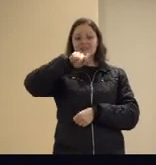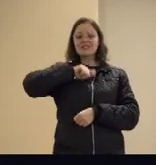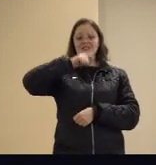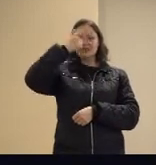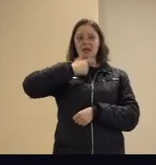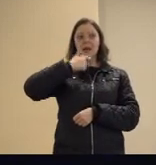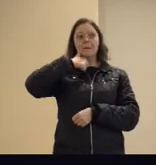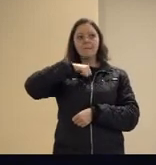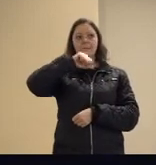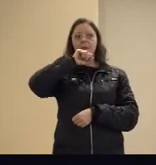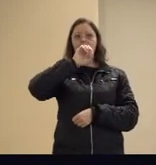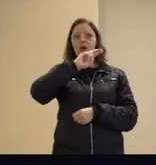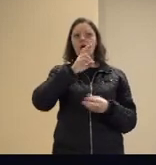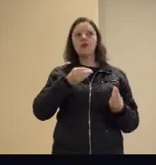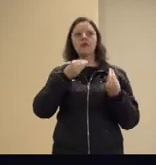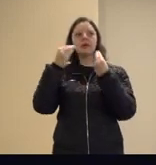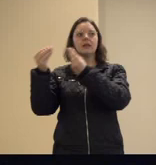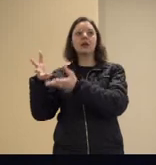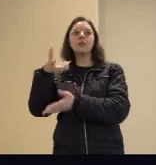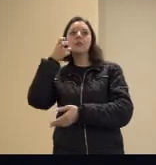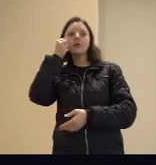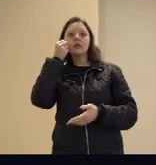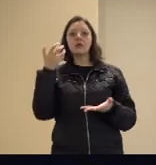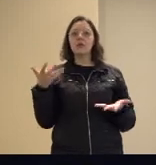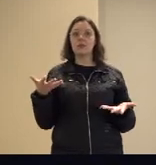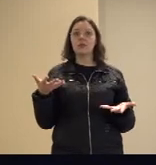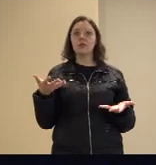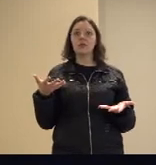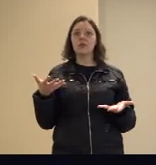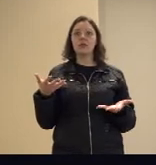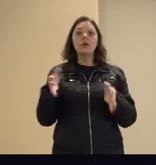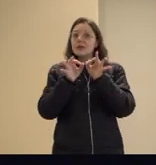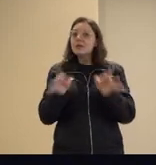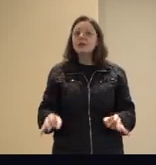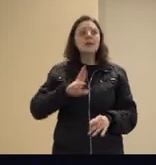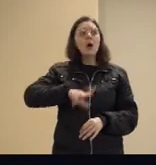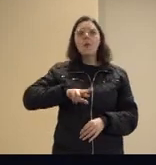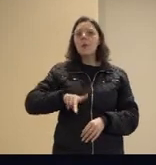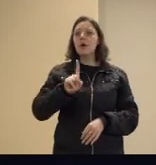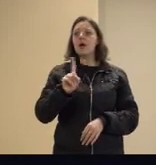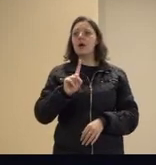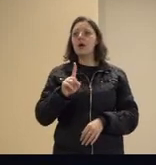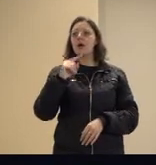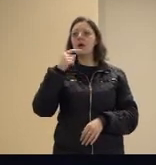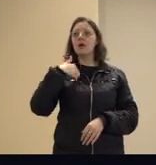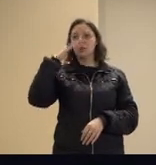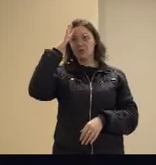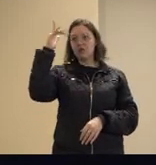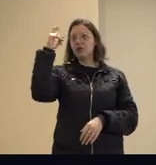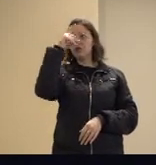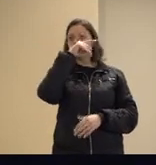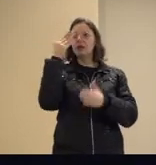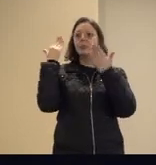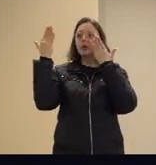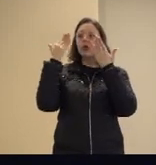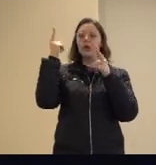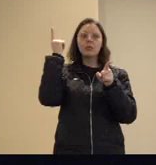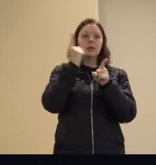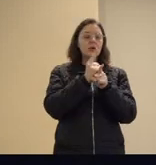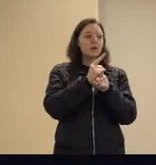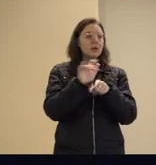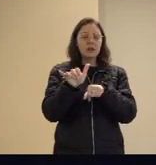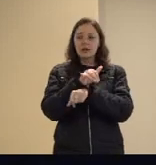vai entregar para adoção? Não é simples. Eu imagino a dificuldade das psicólogas para encontrar este